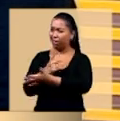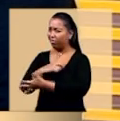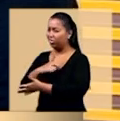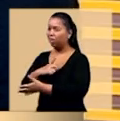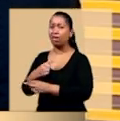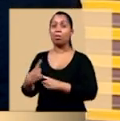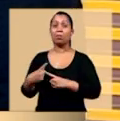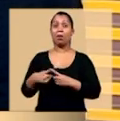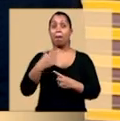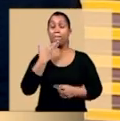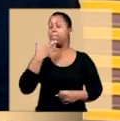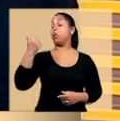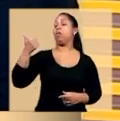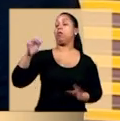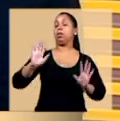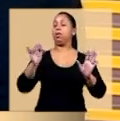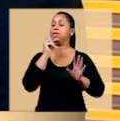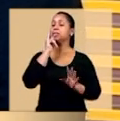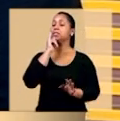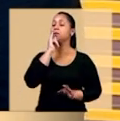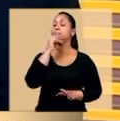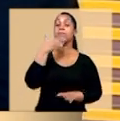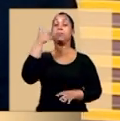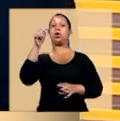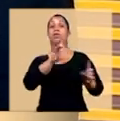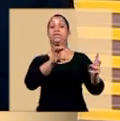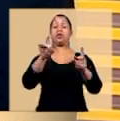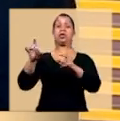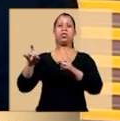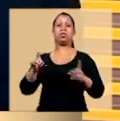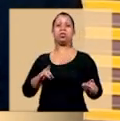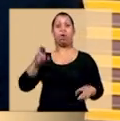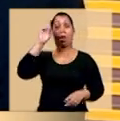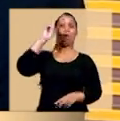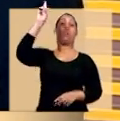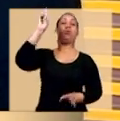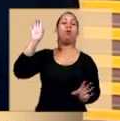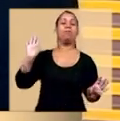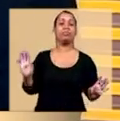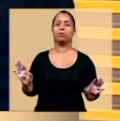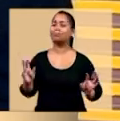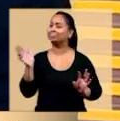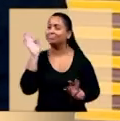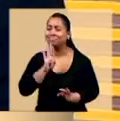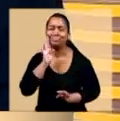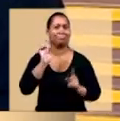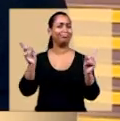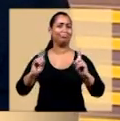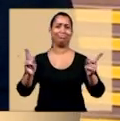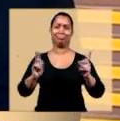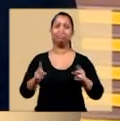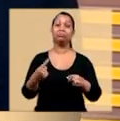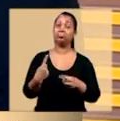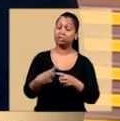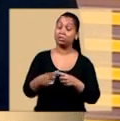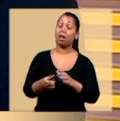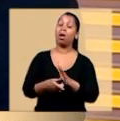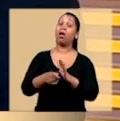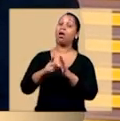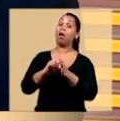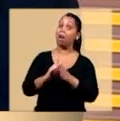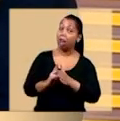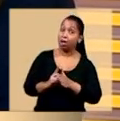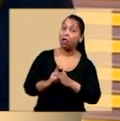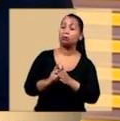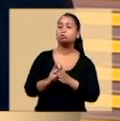erram muito quando eles colocam o melhor, por exemplo, vou dar um exemplo, o melhor vendedor para ser o líder. Para ser o líder. Não é legal isso. Tem que fazer um